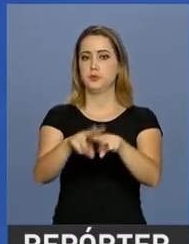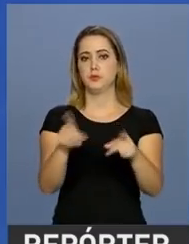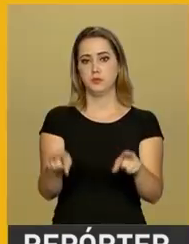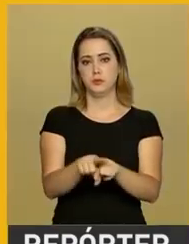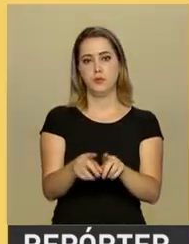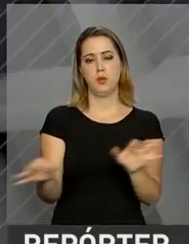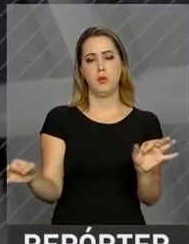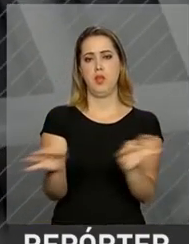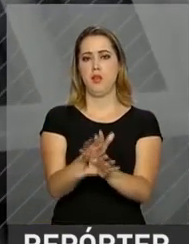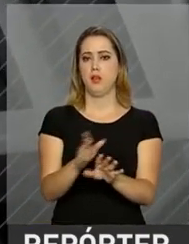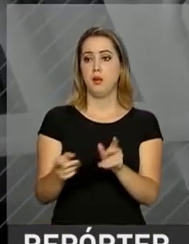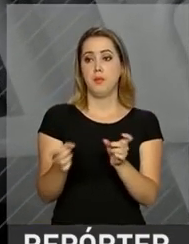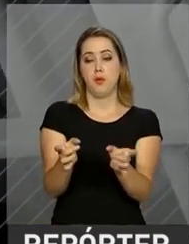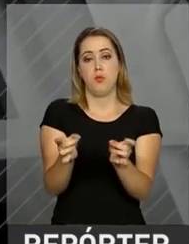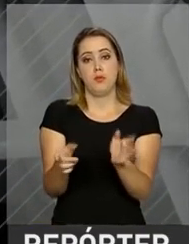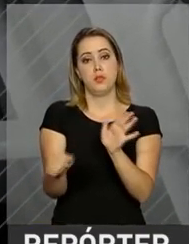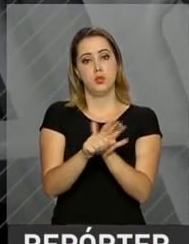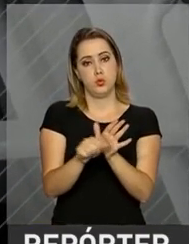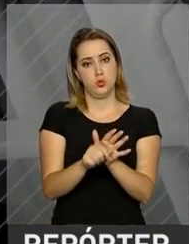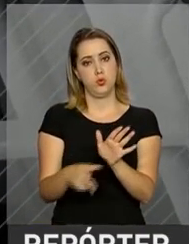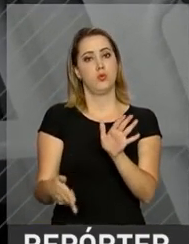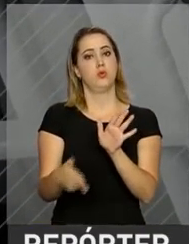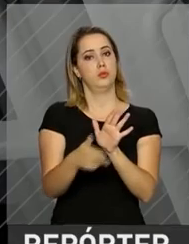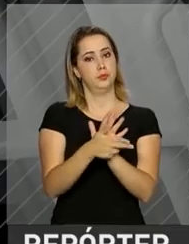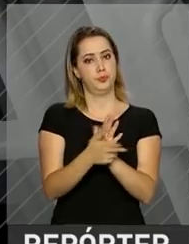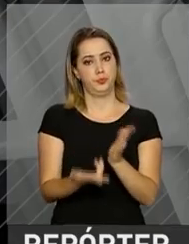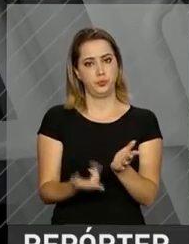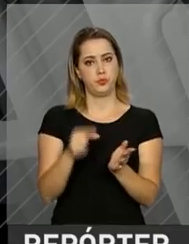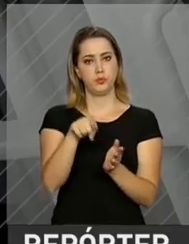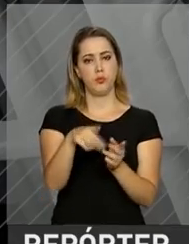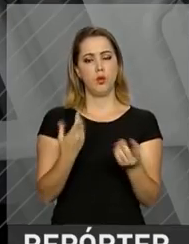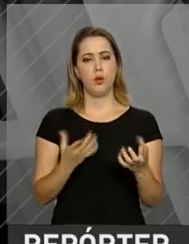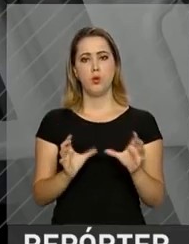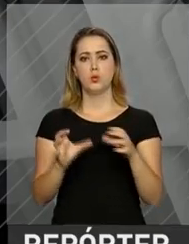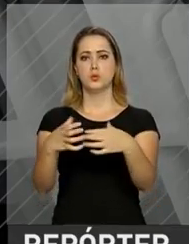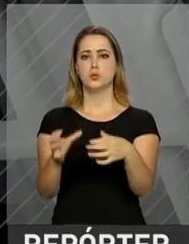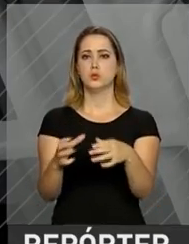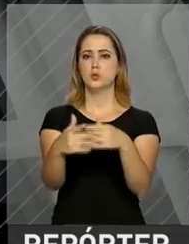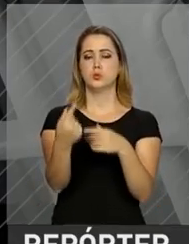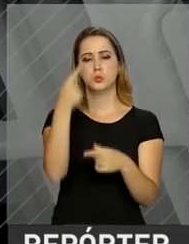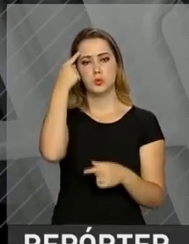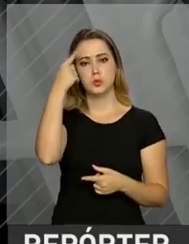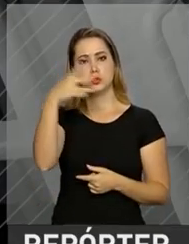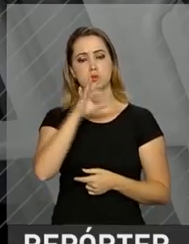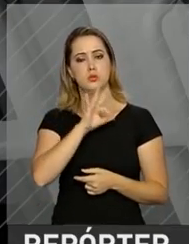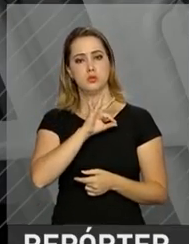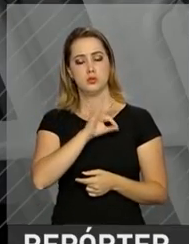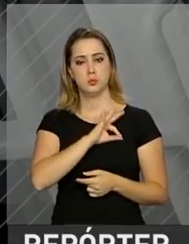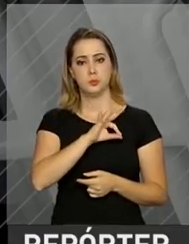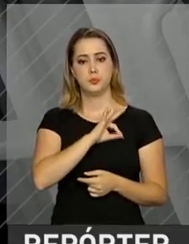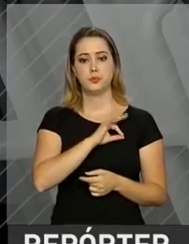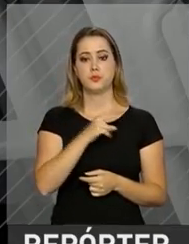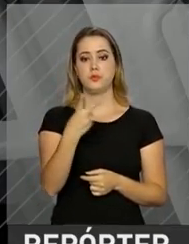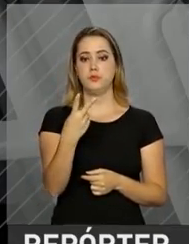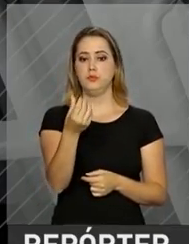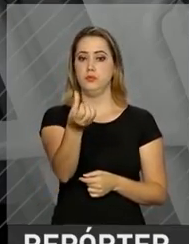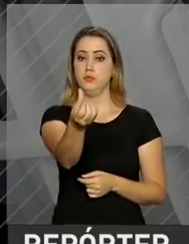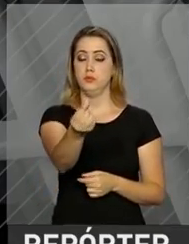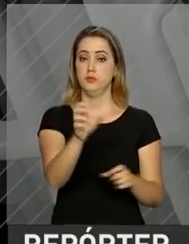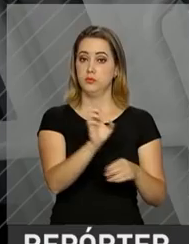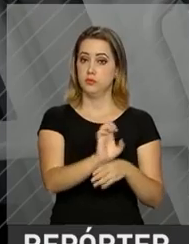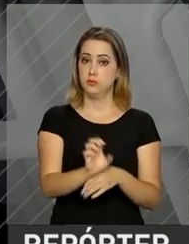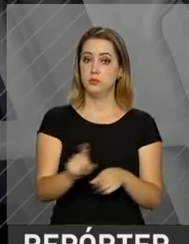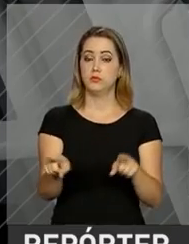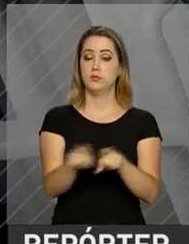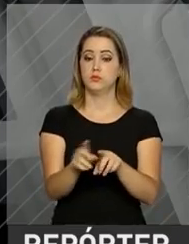transnacional para isso o plano prevê a implantação de núcleos de inteligência policial nos 26 estados e no distrito federal com a